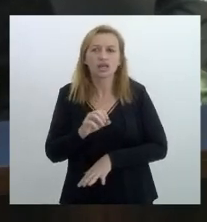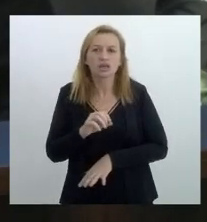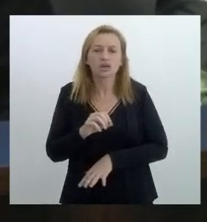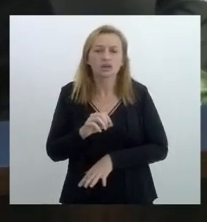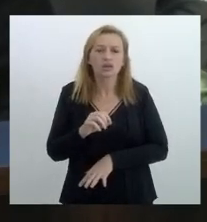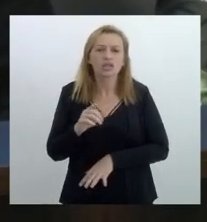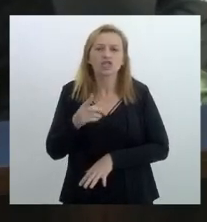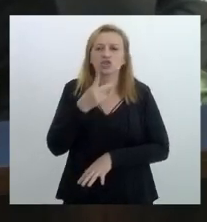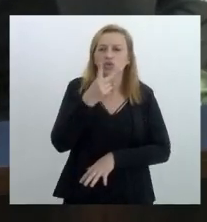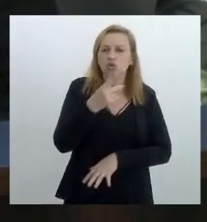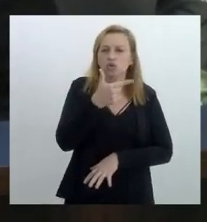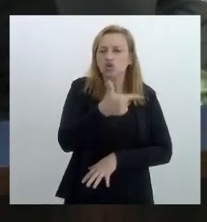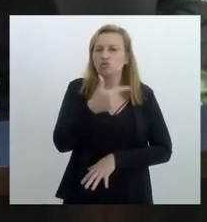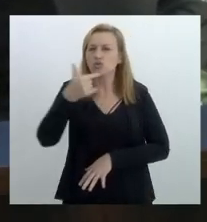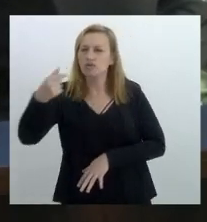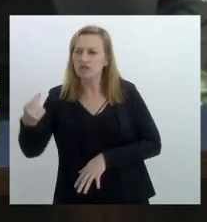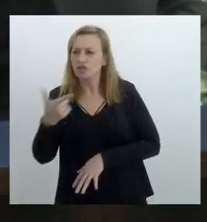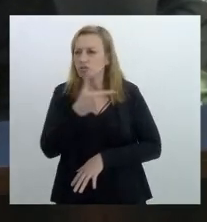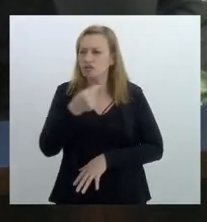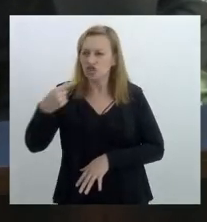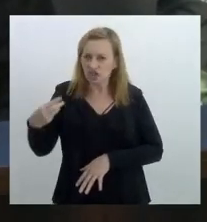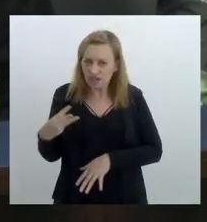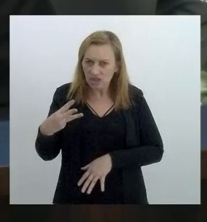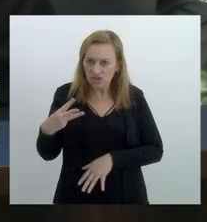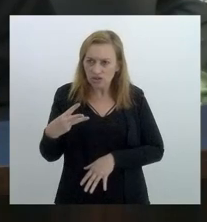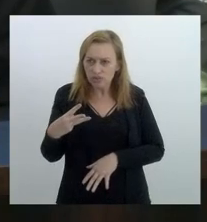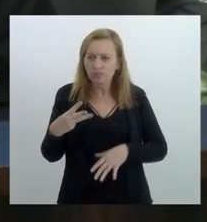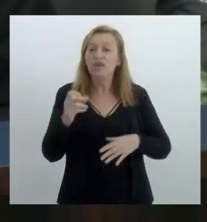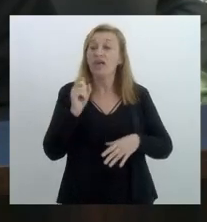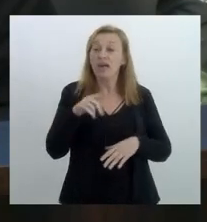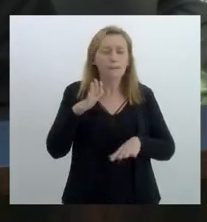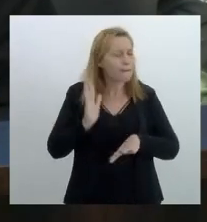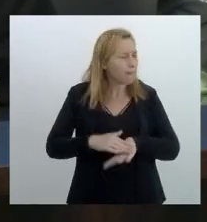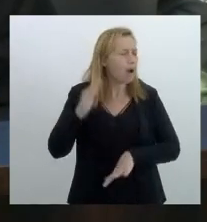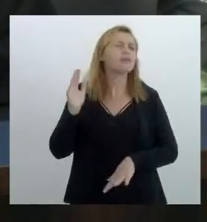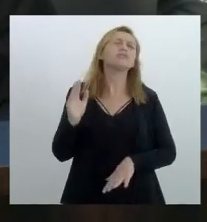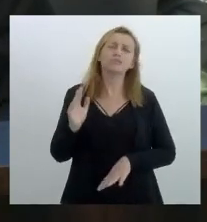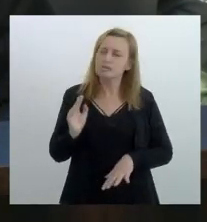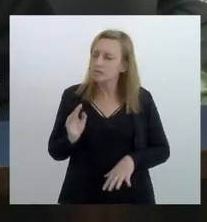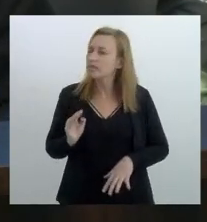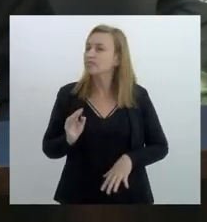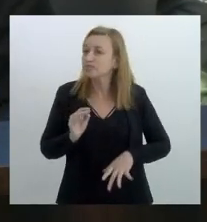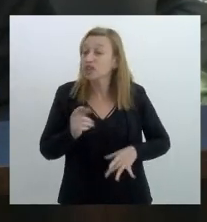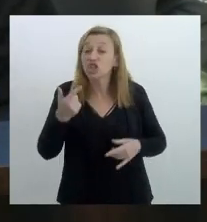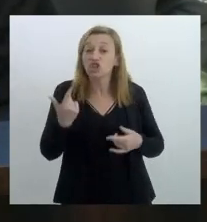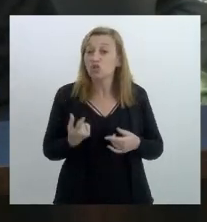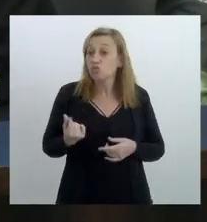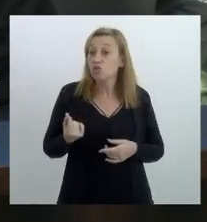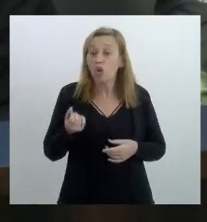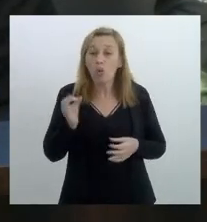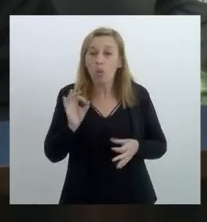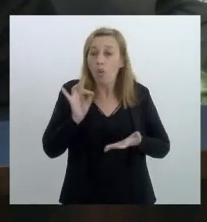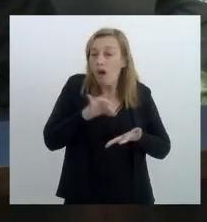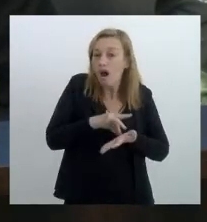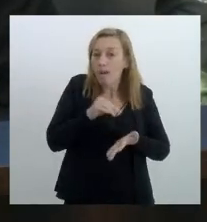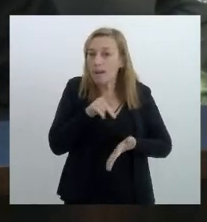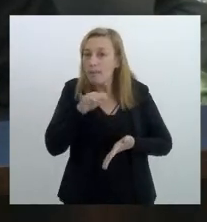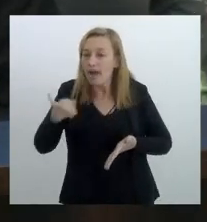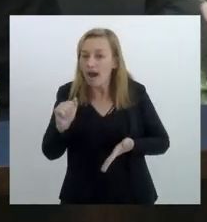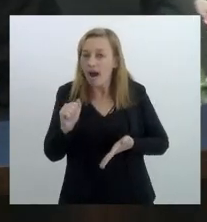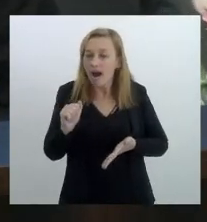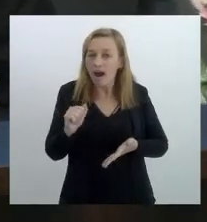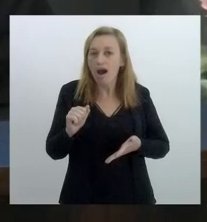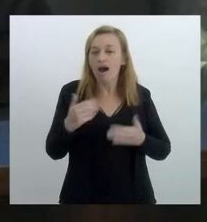previsão de 2020 e 2023. É muito mais, a gente chega num valor real ao PPA